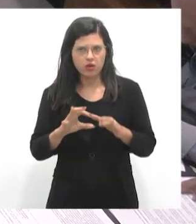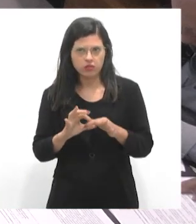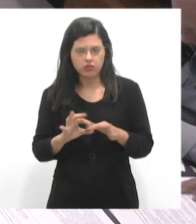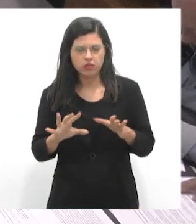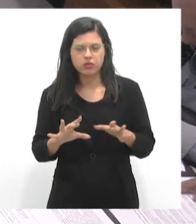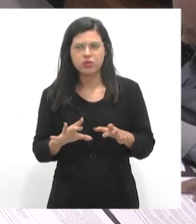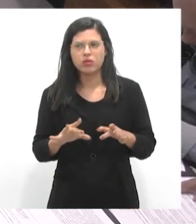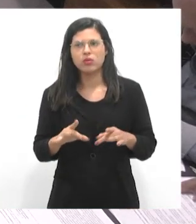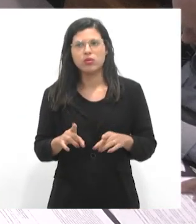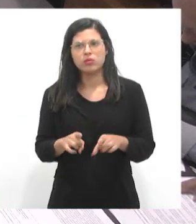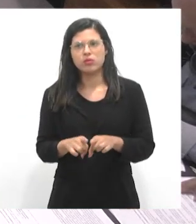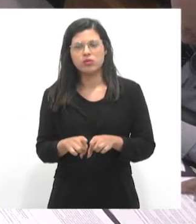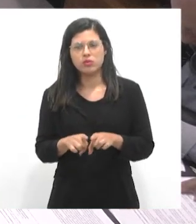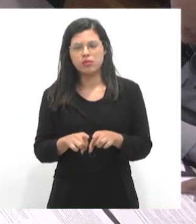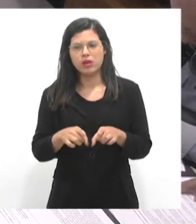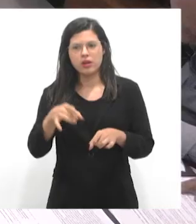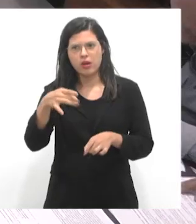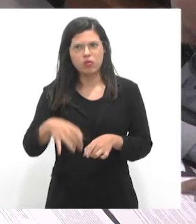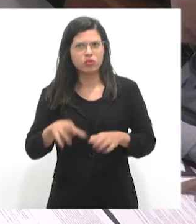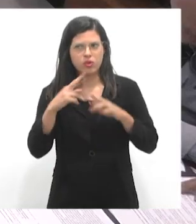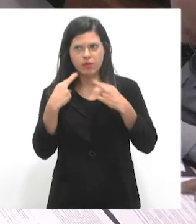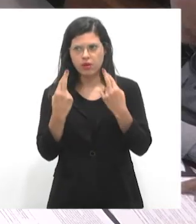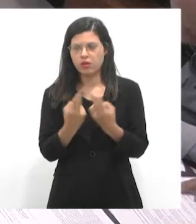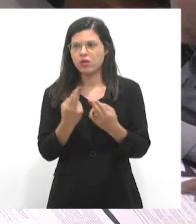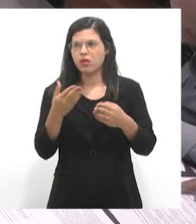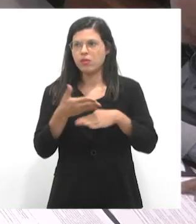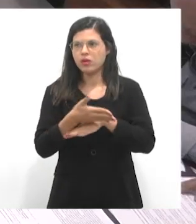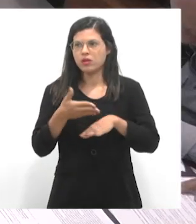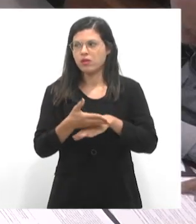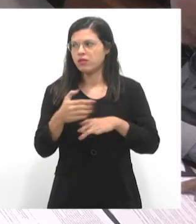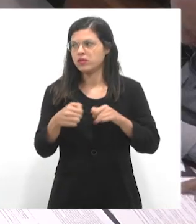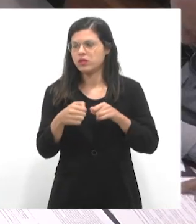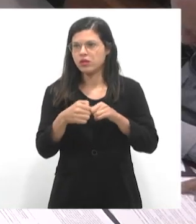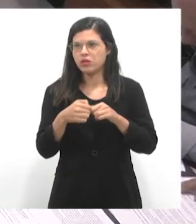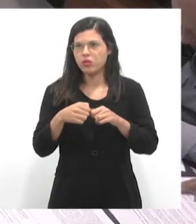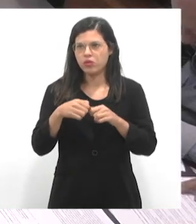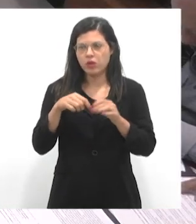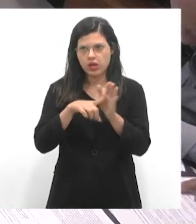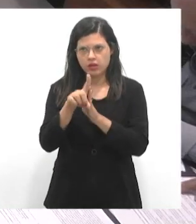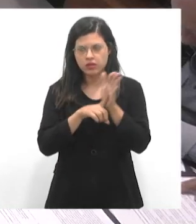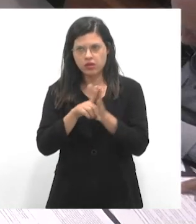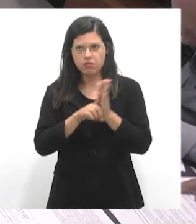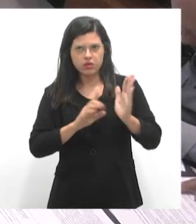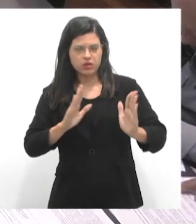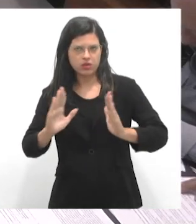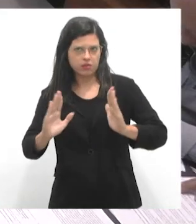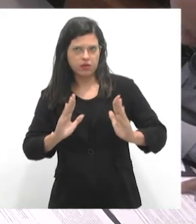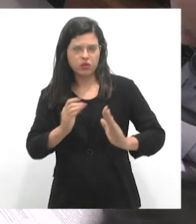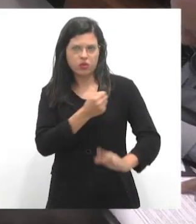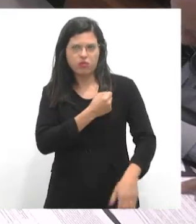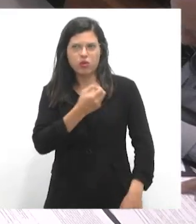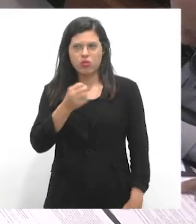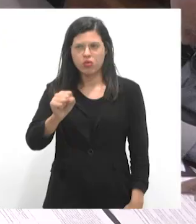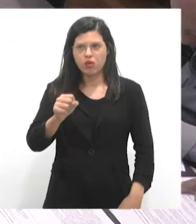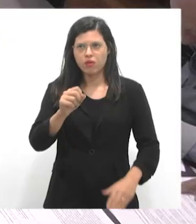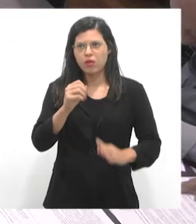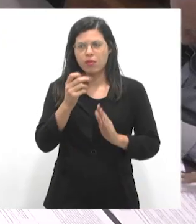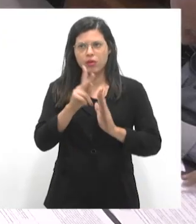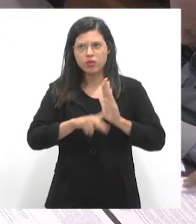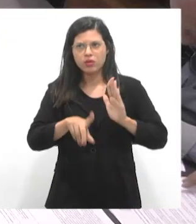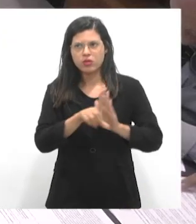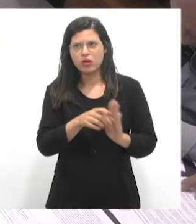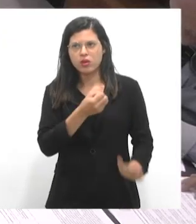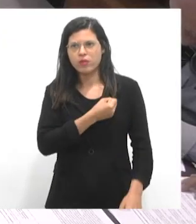deixou na última reunião que participamos, né, está fazendo exames nesse período. Então, item 9 da pauta, projeto de lei